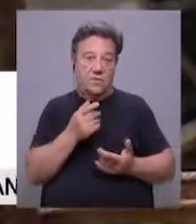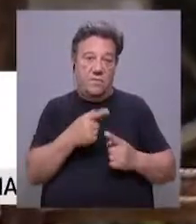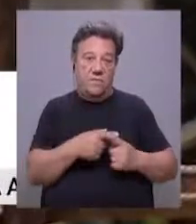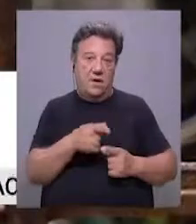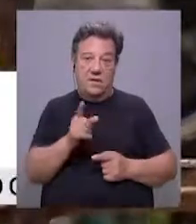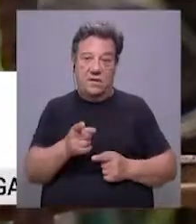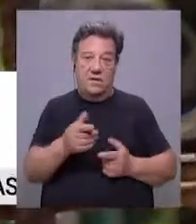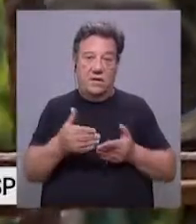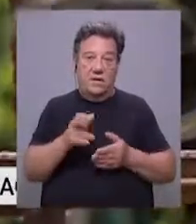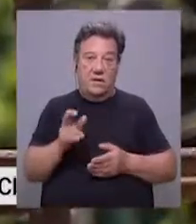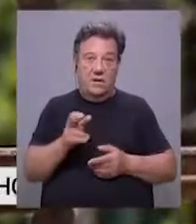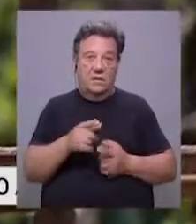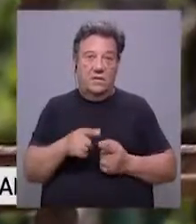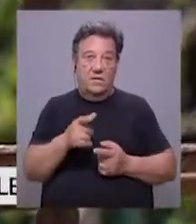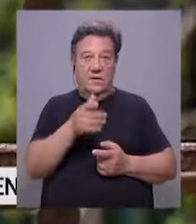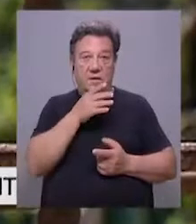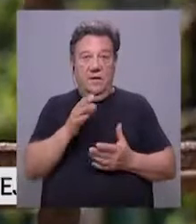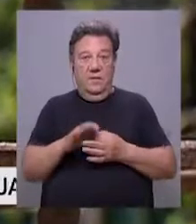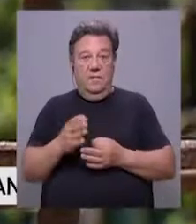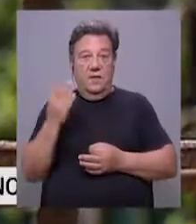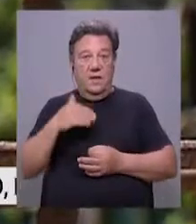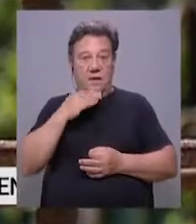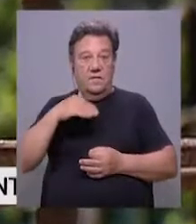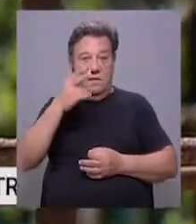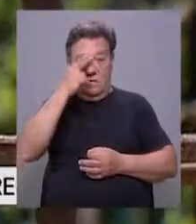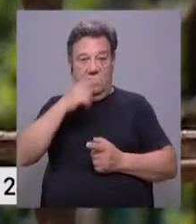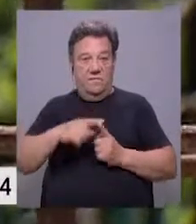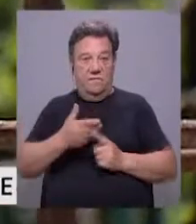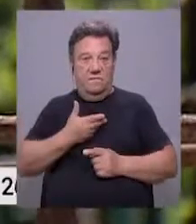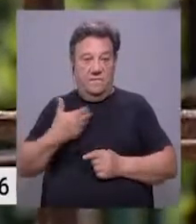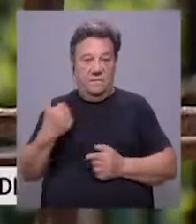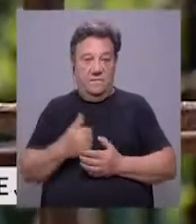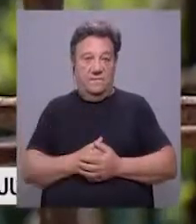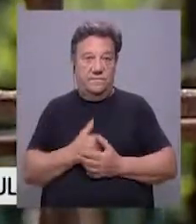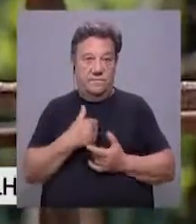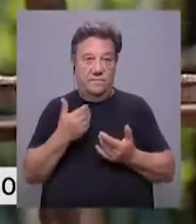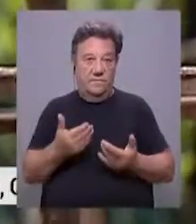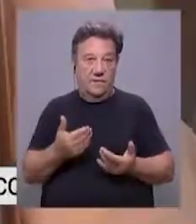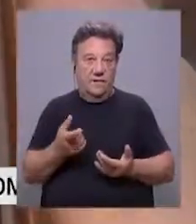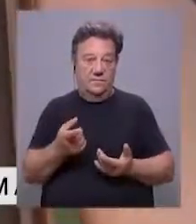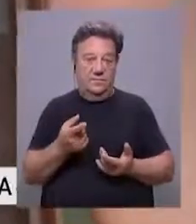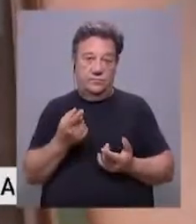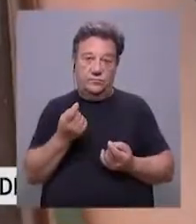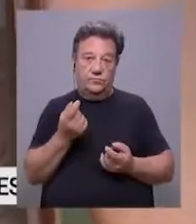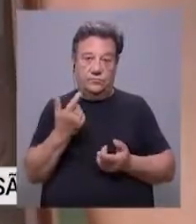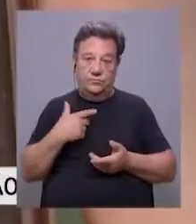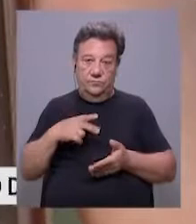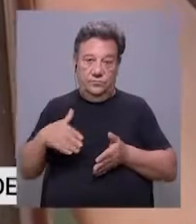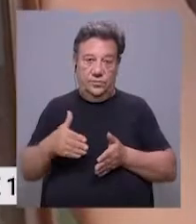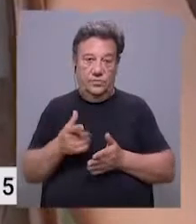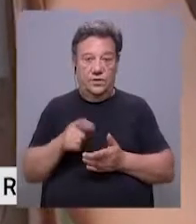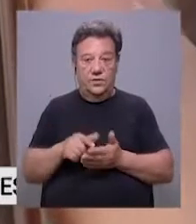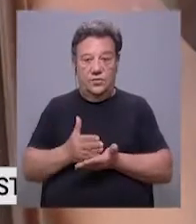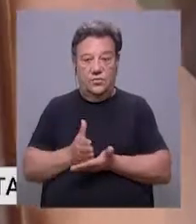destes recantos que nos remetem à Idade Medieval. Estamos com aqui um percurso, um